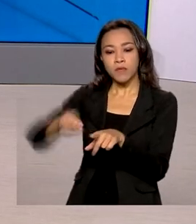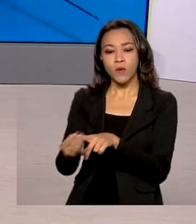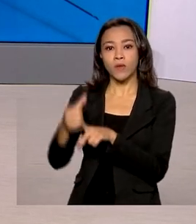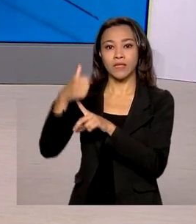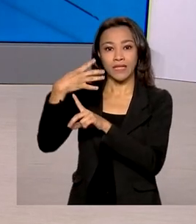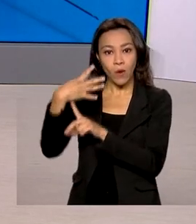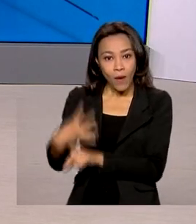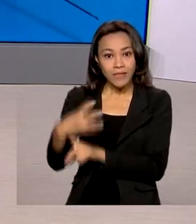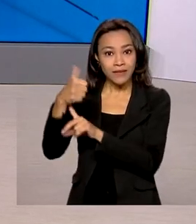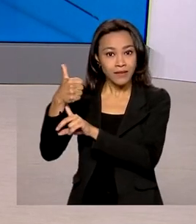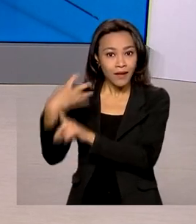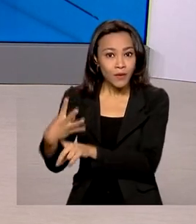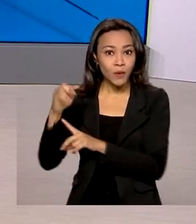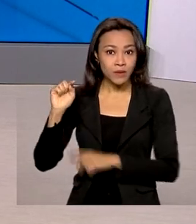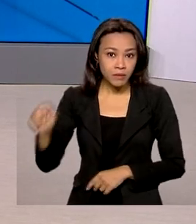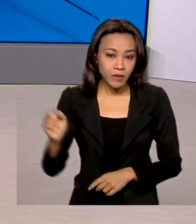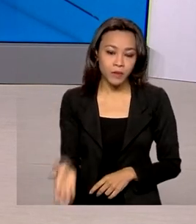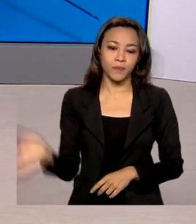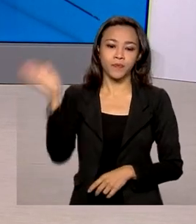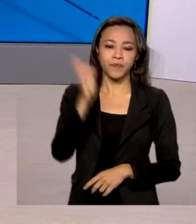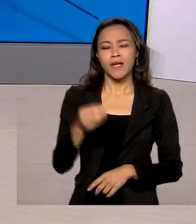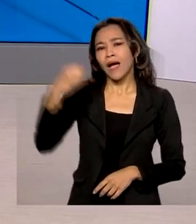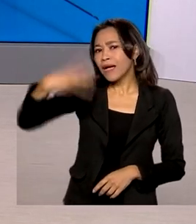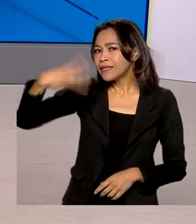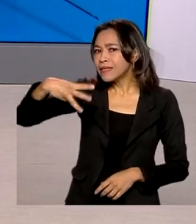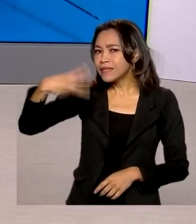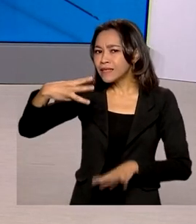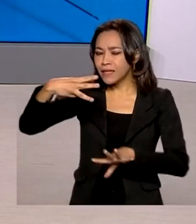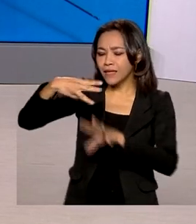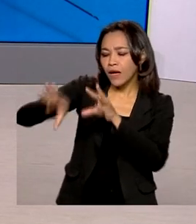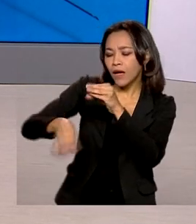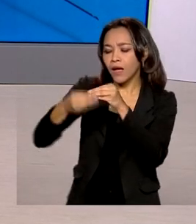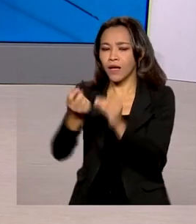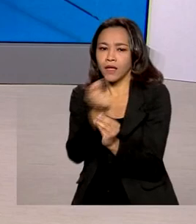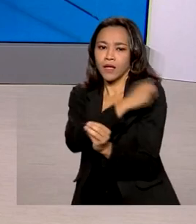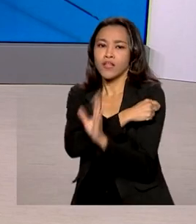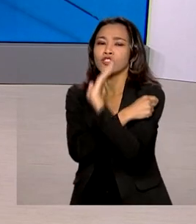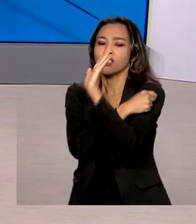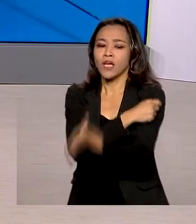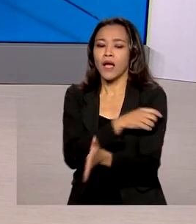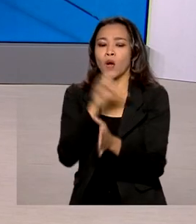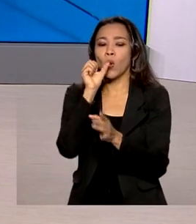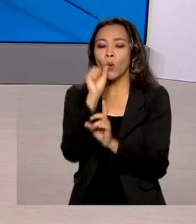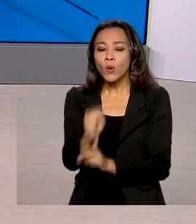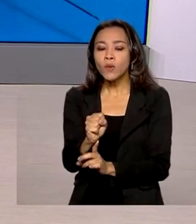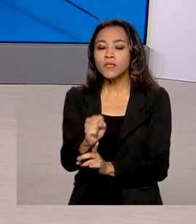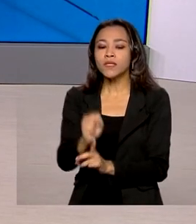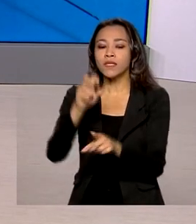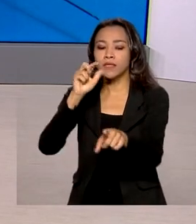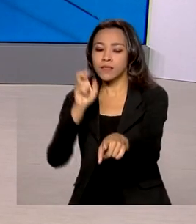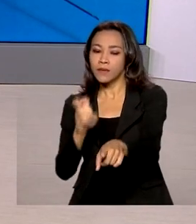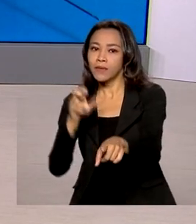90.414.000. Já a terceira dose foi aplicada em mais de 857.000 pessoas.